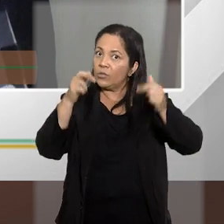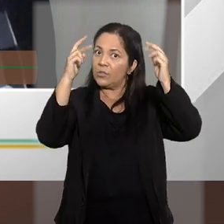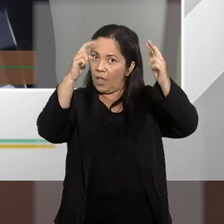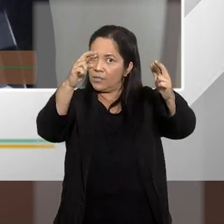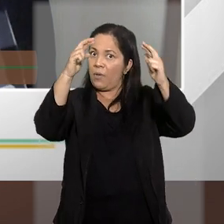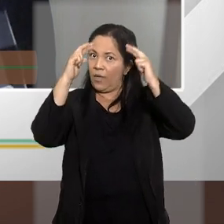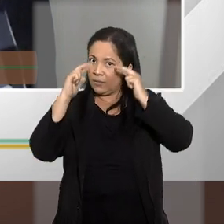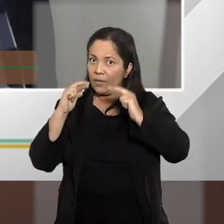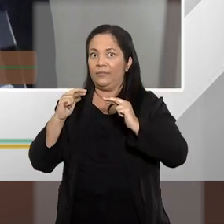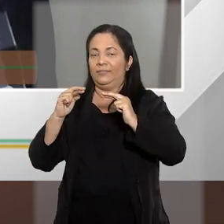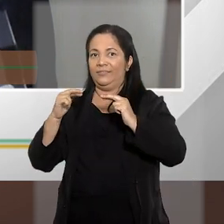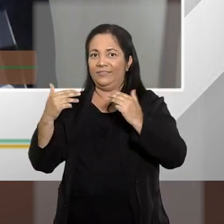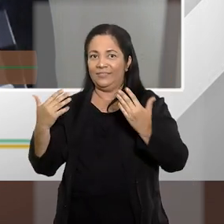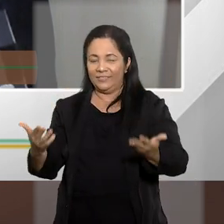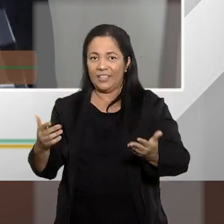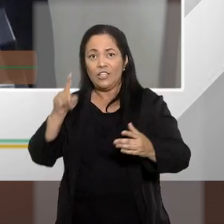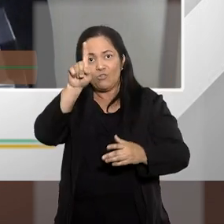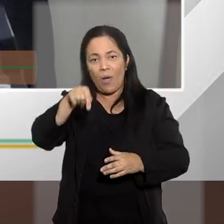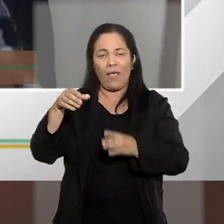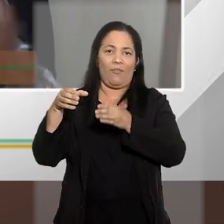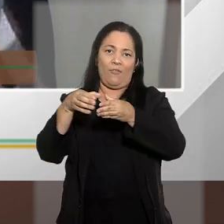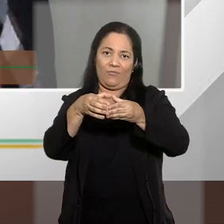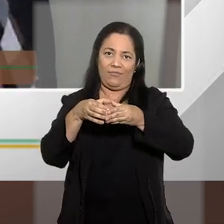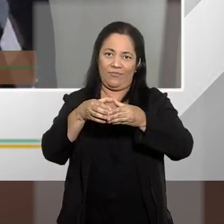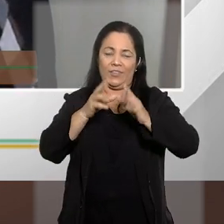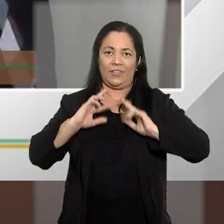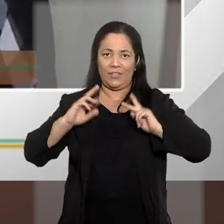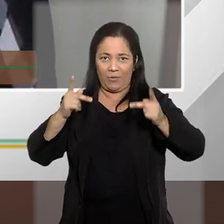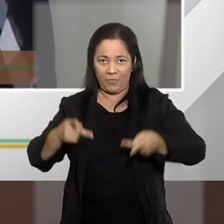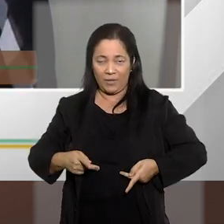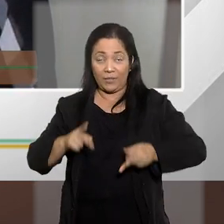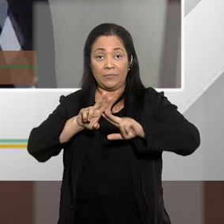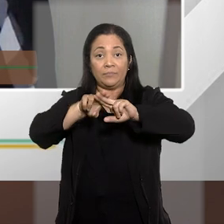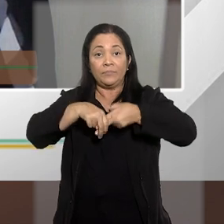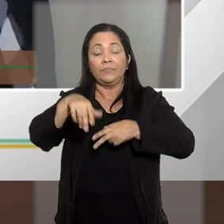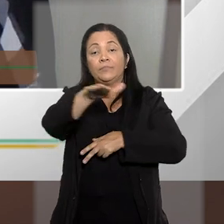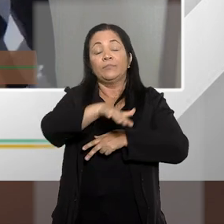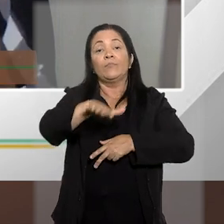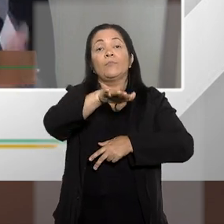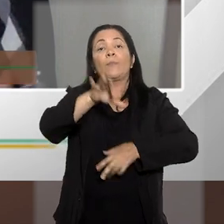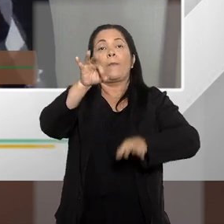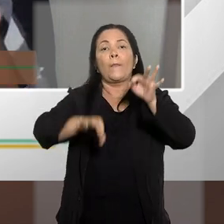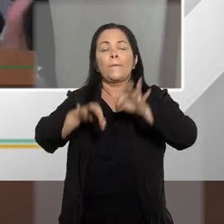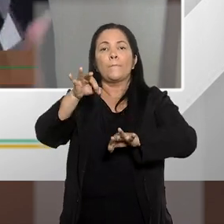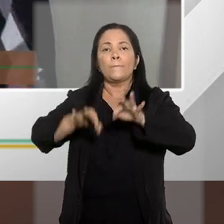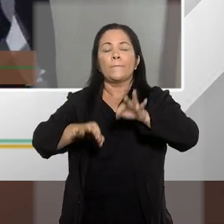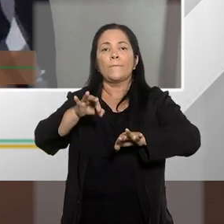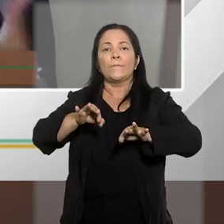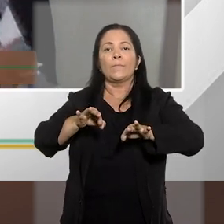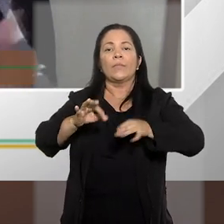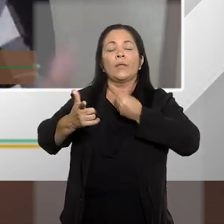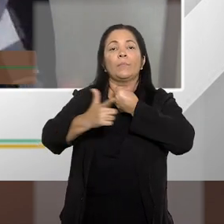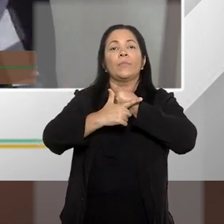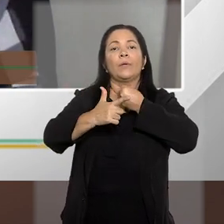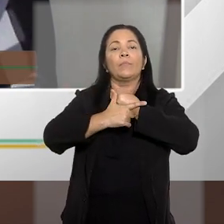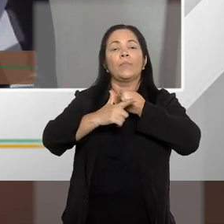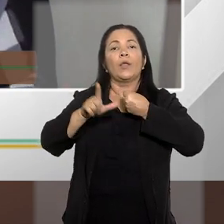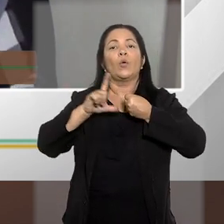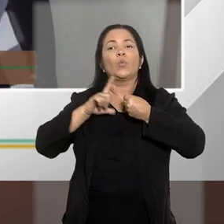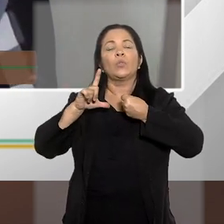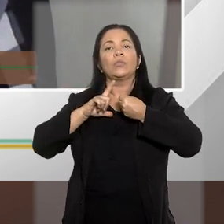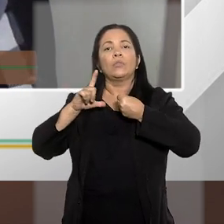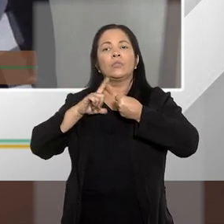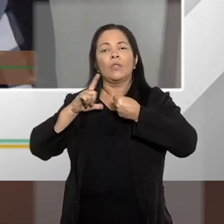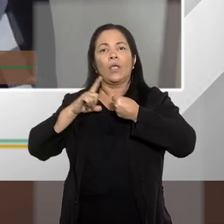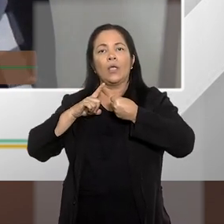de qualquer convivência humana, é o que você espera. Acho que a justiça fez o seu papel a buscar mecanismos que facilitassem para